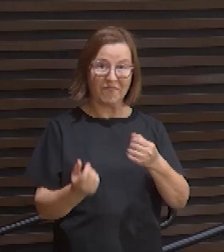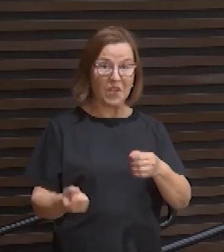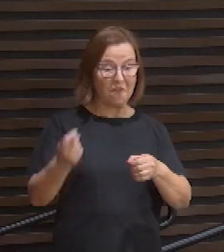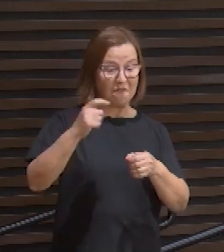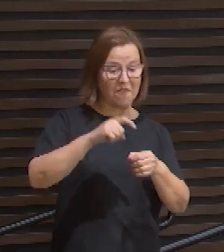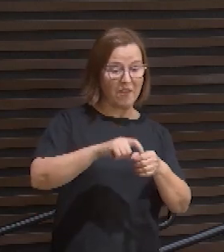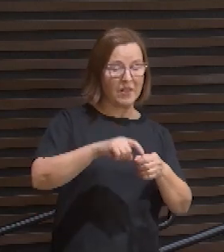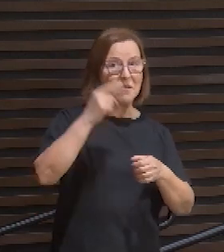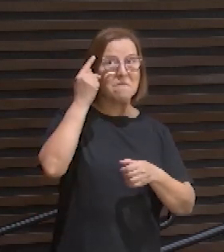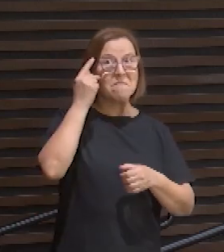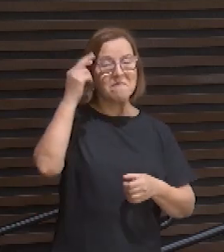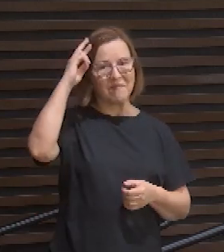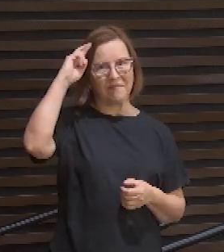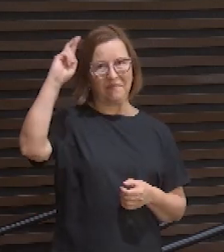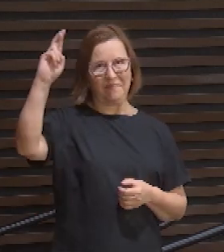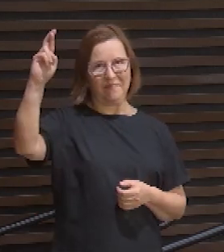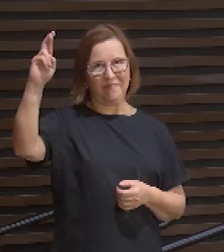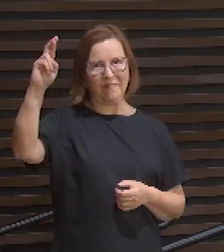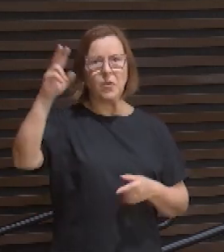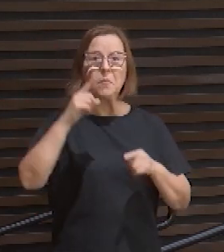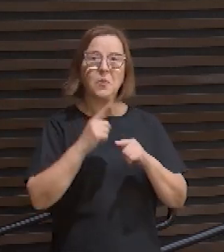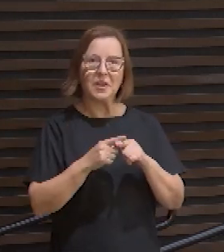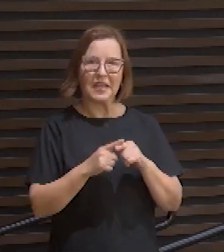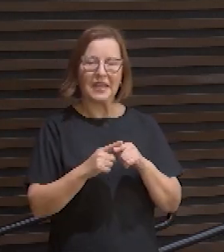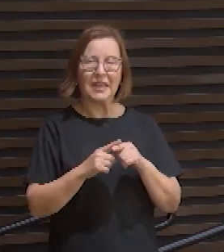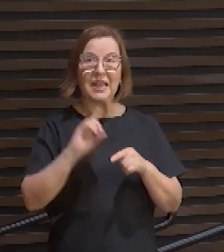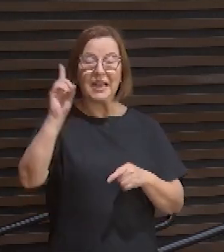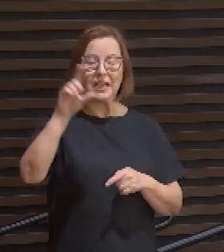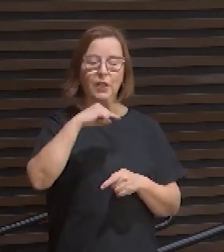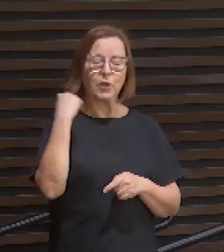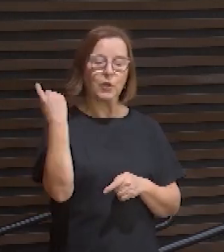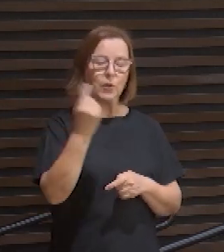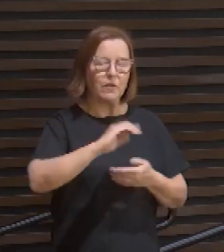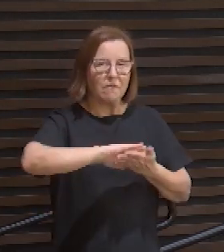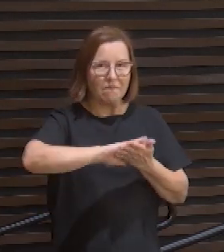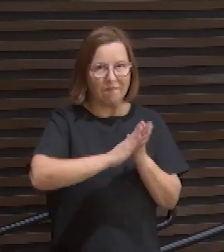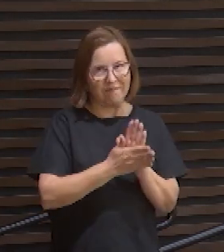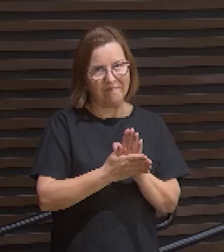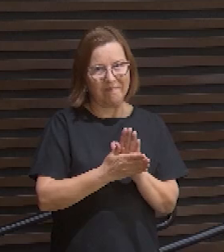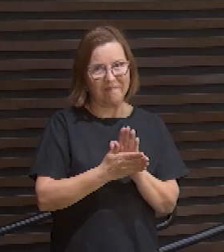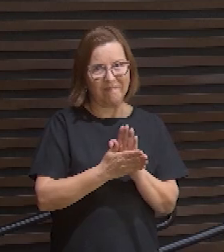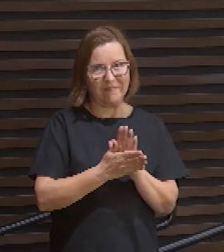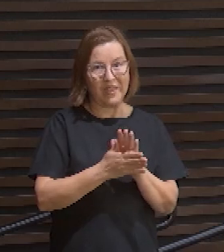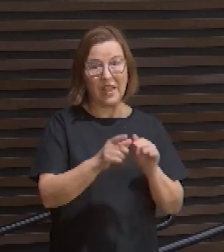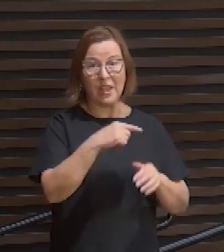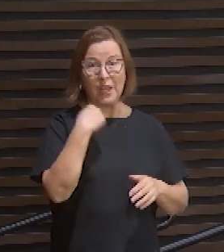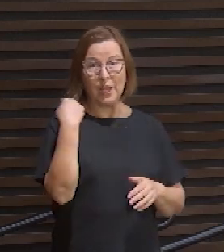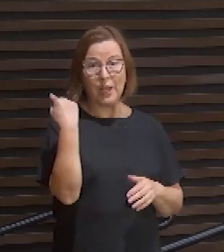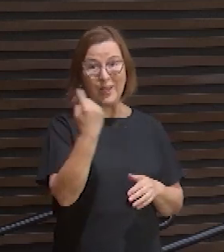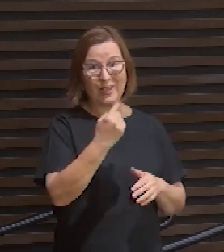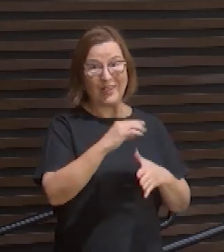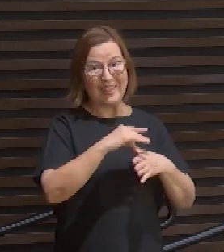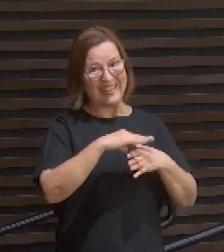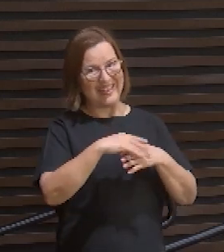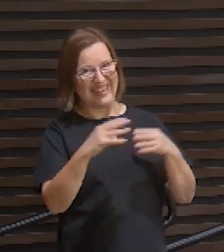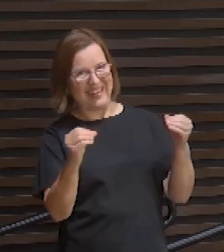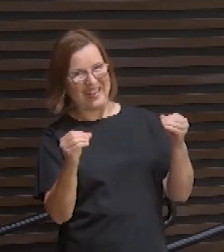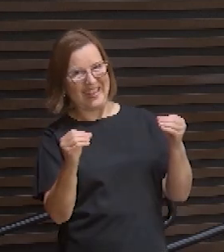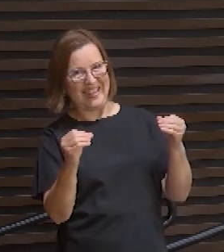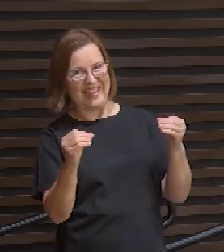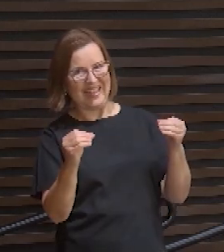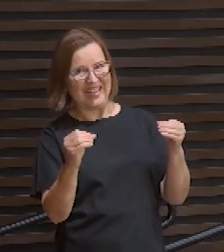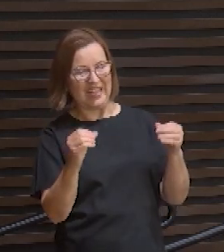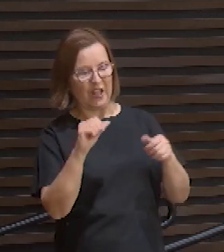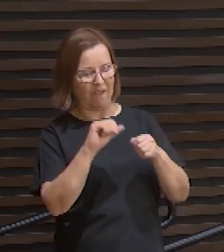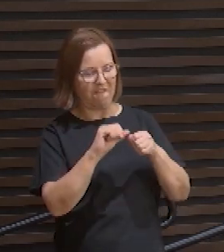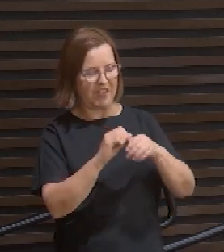Senhor. Por quê? Porque Ele nos despedaçou e nos sarará.